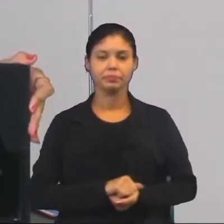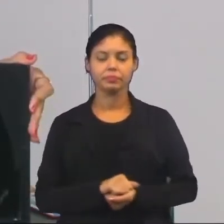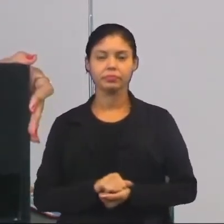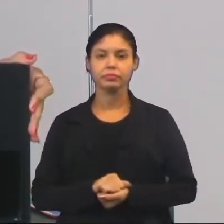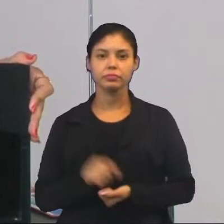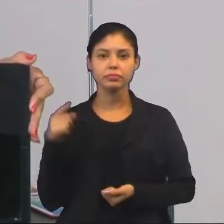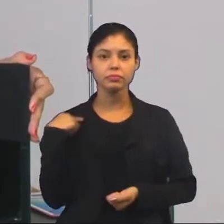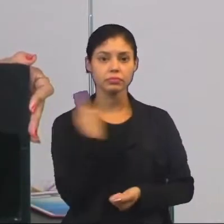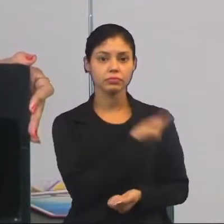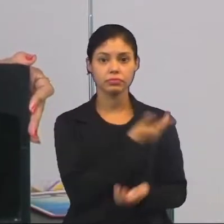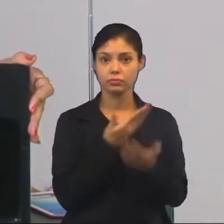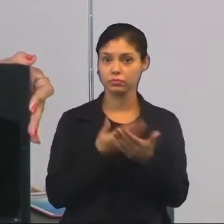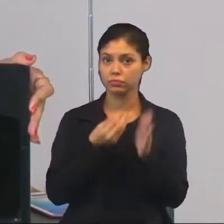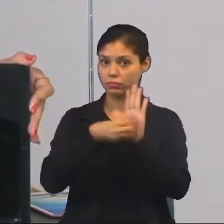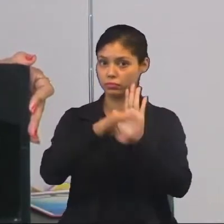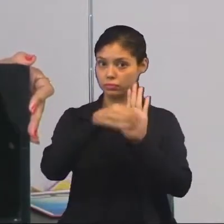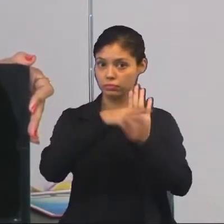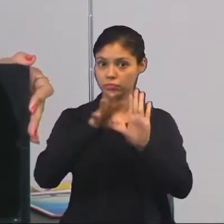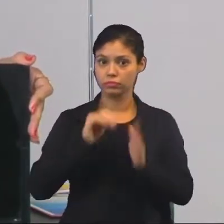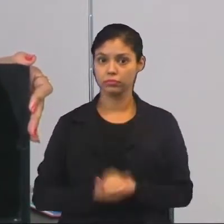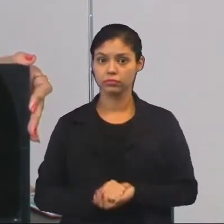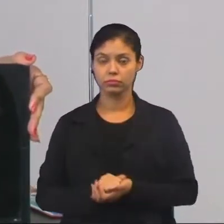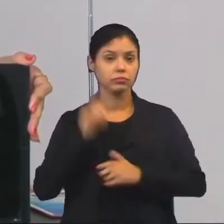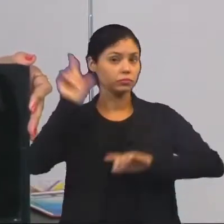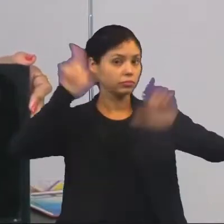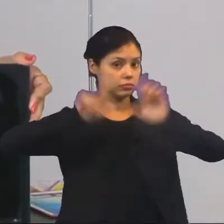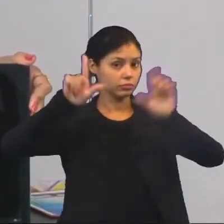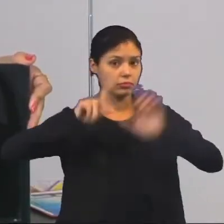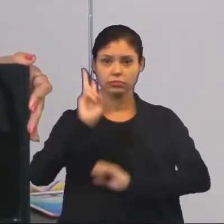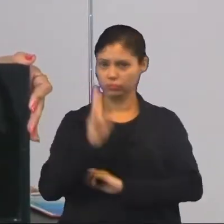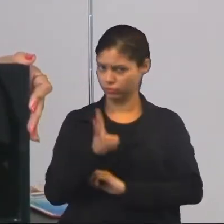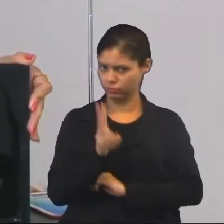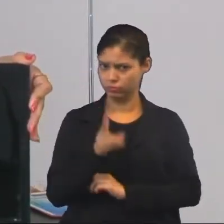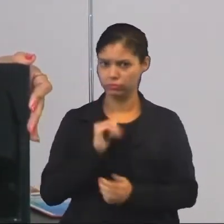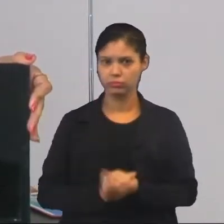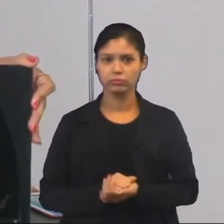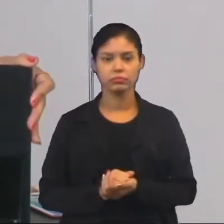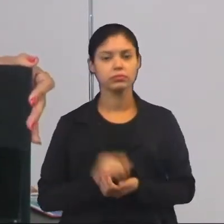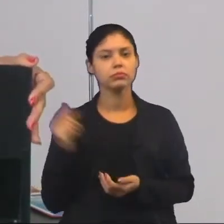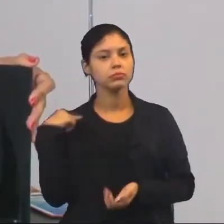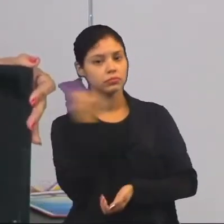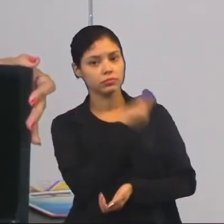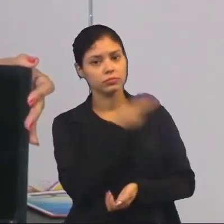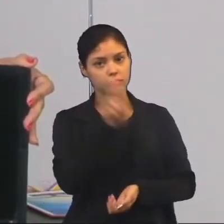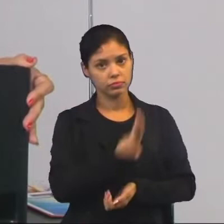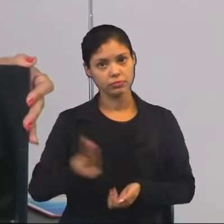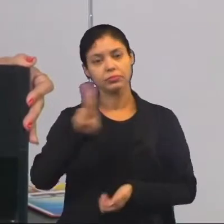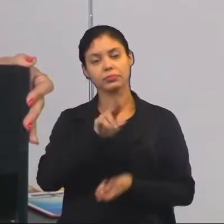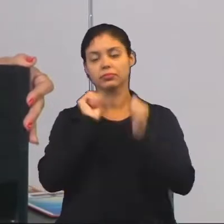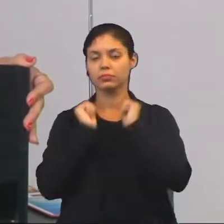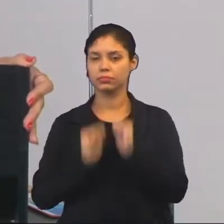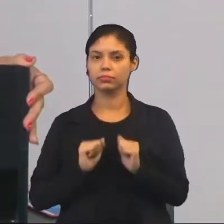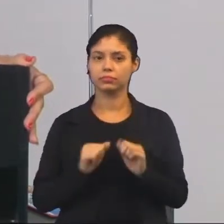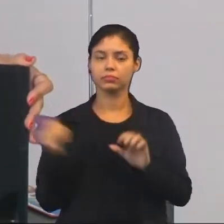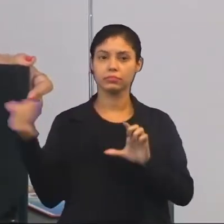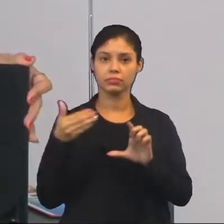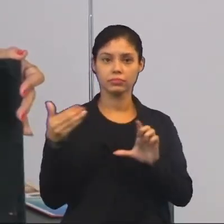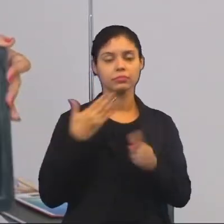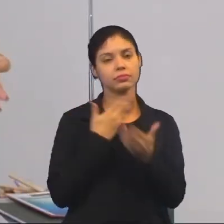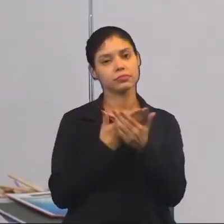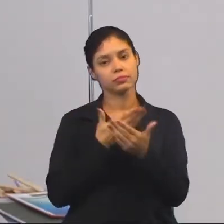Tá? A nossa aula é transmitida na televisão, não é mesmo? É uma das ferramentas que nós podemos ter acesso à